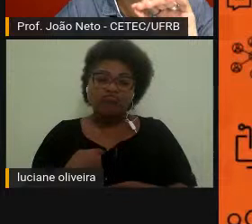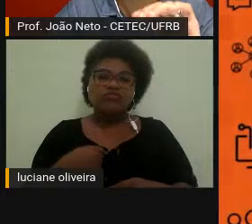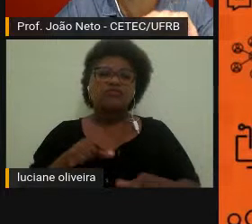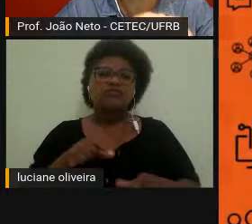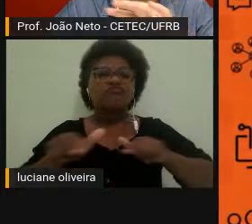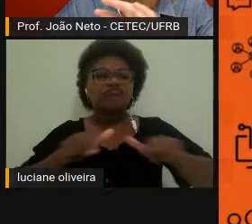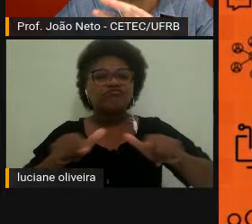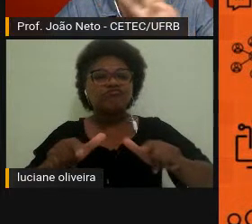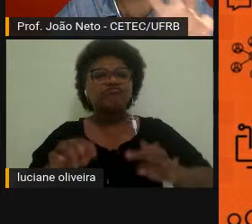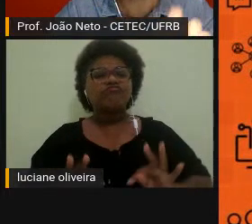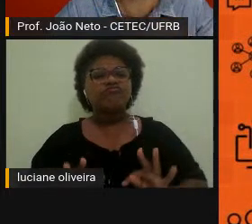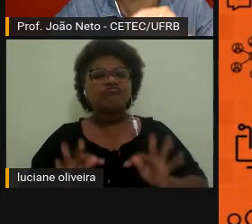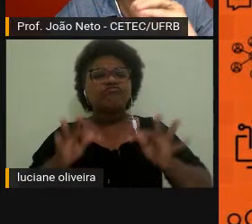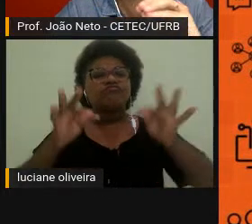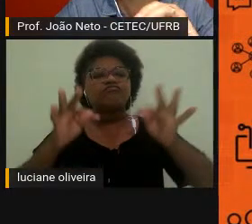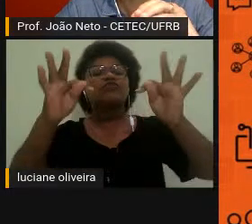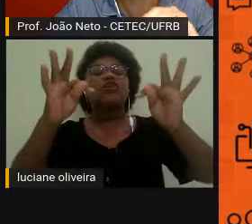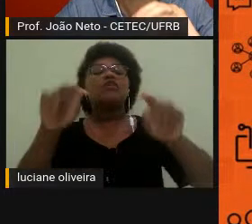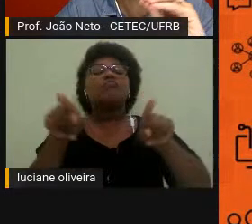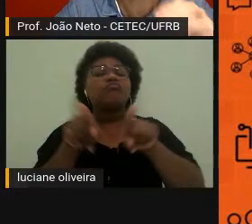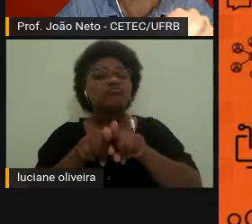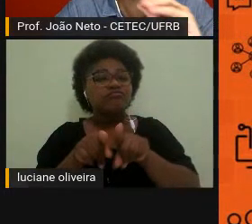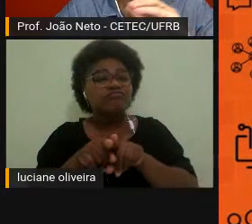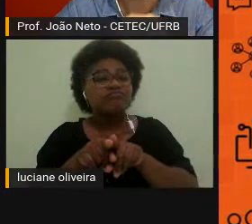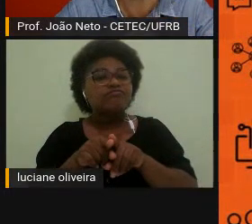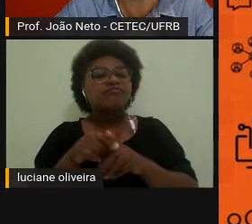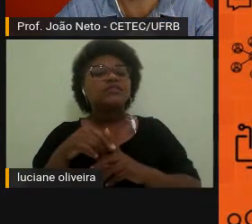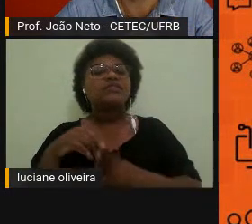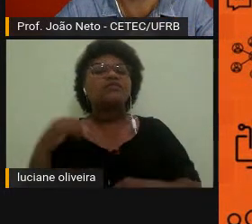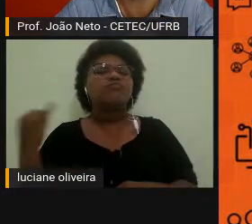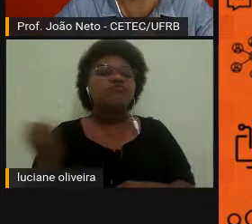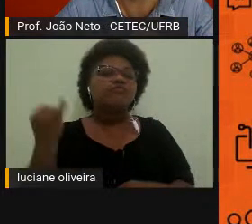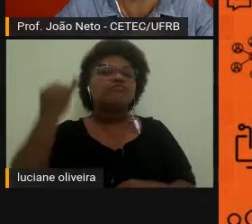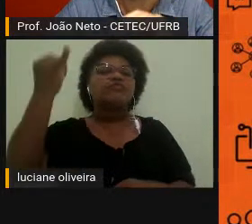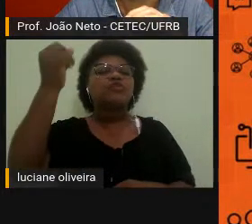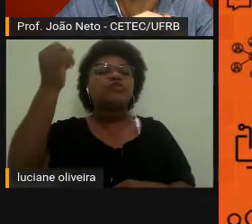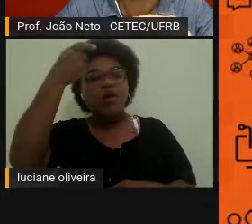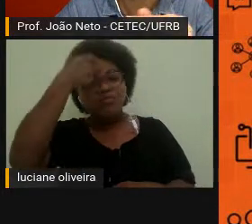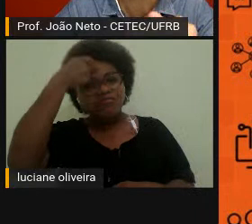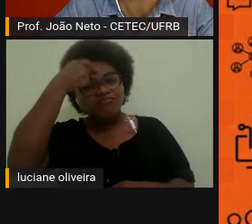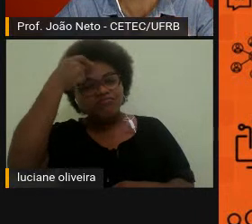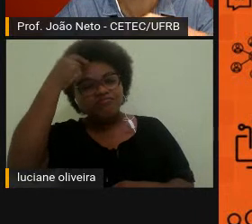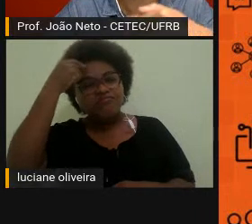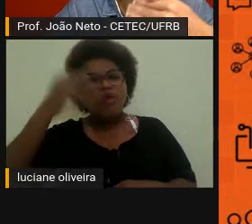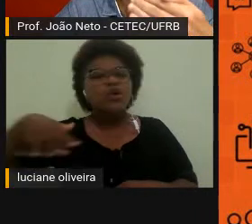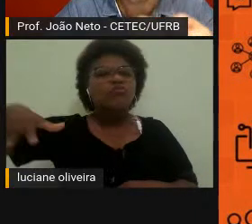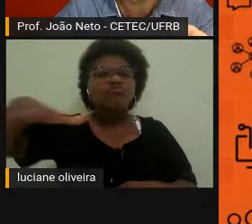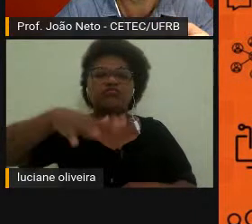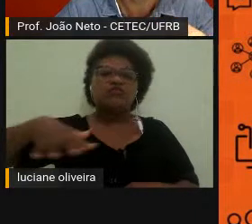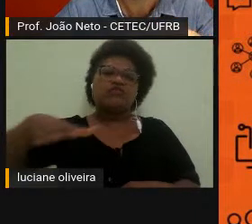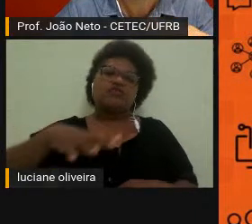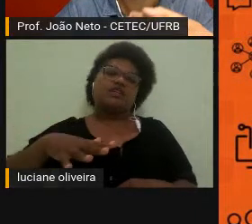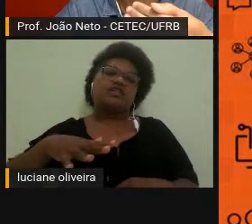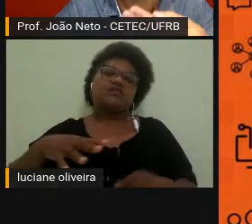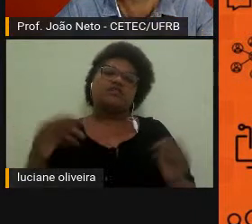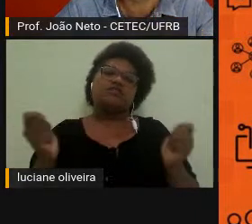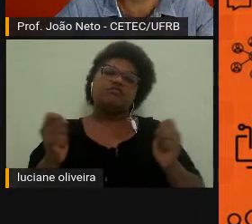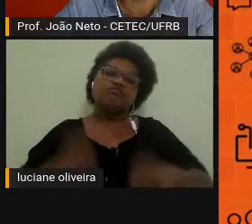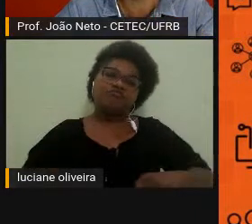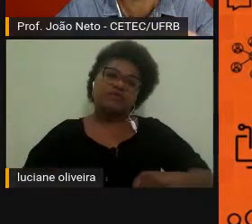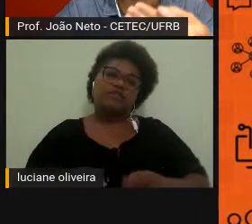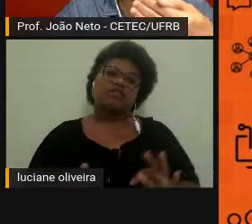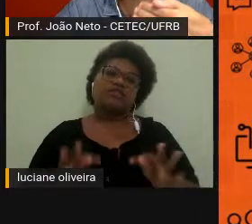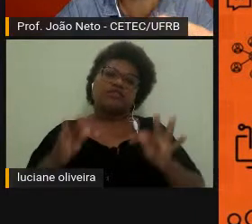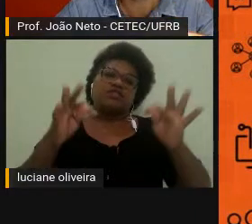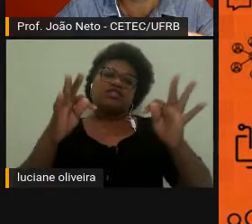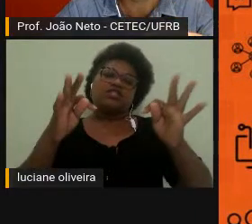muito importantes para a compreensão do universo de acessibilidade tecnologia assistiva O que é o fornecimento de